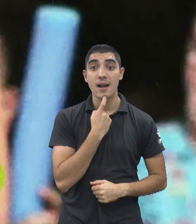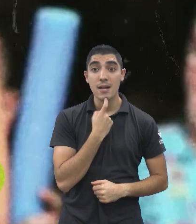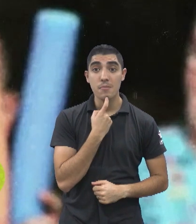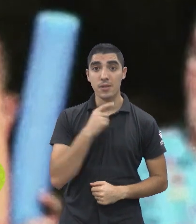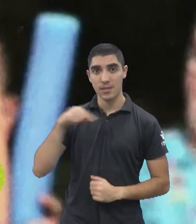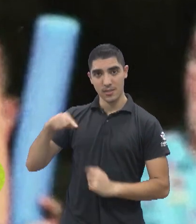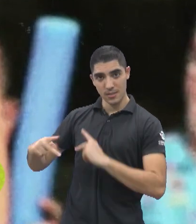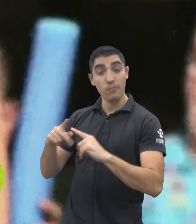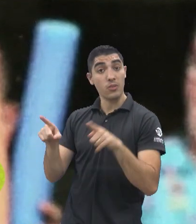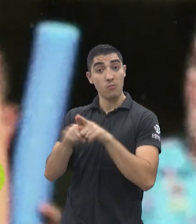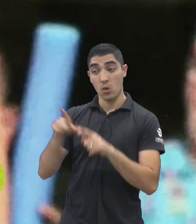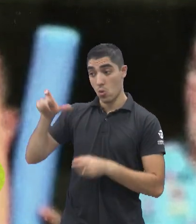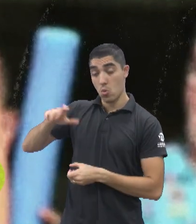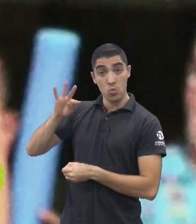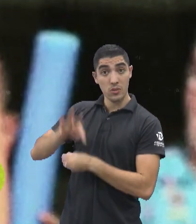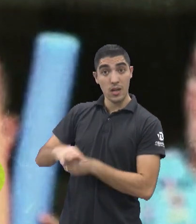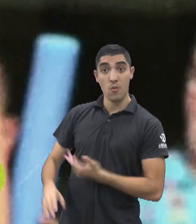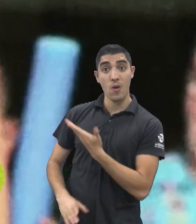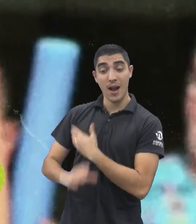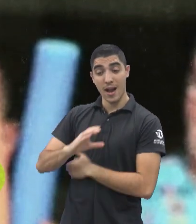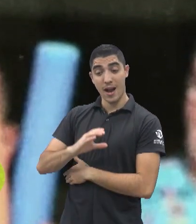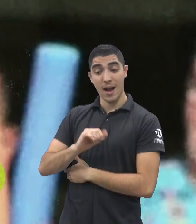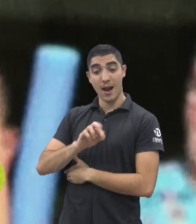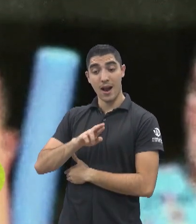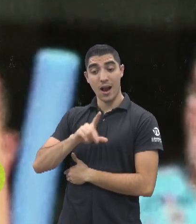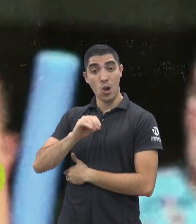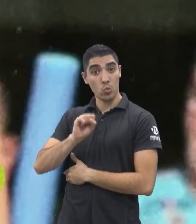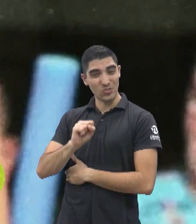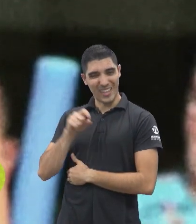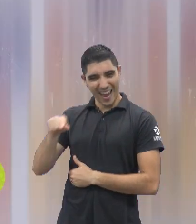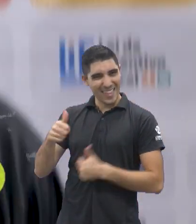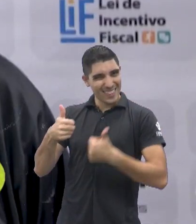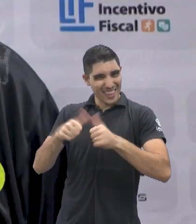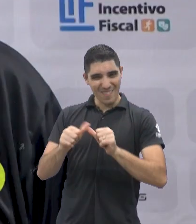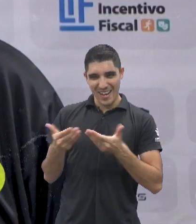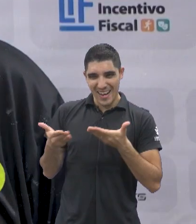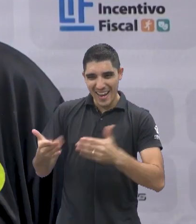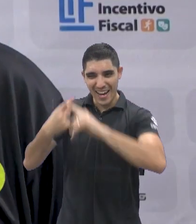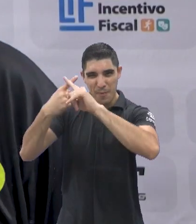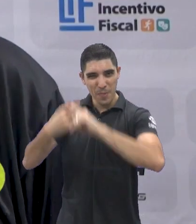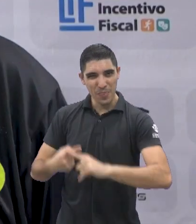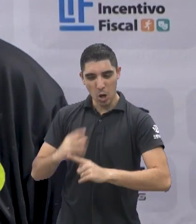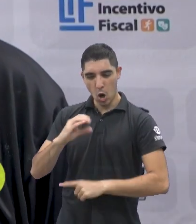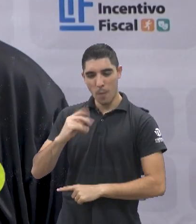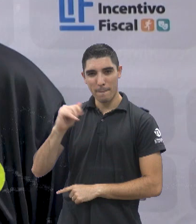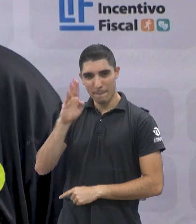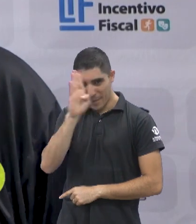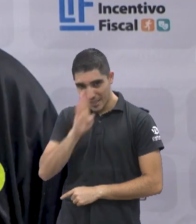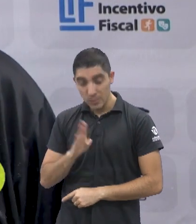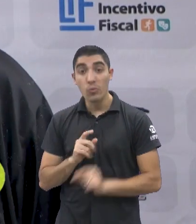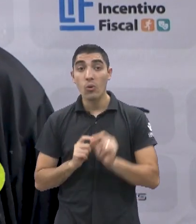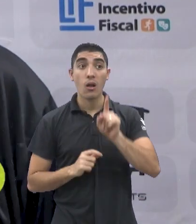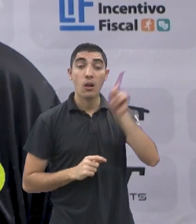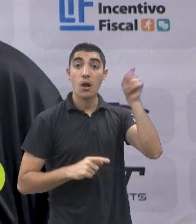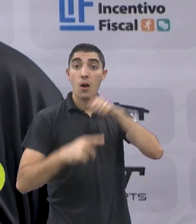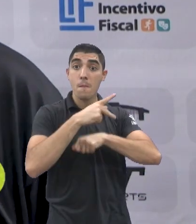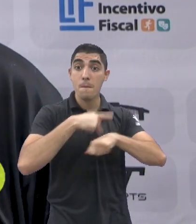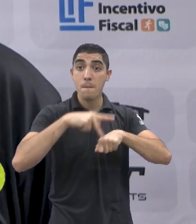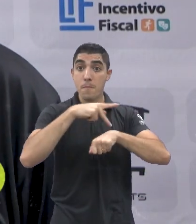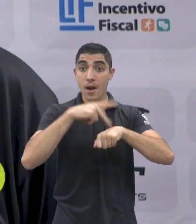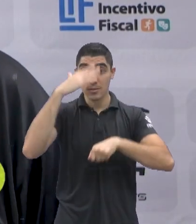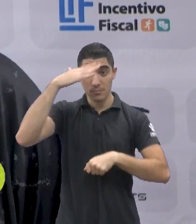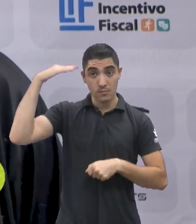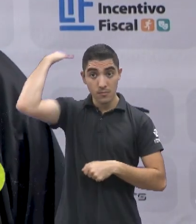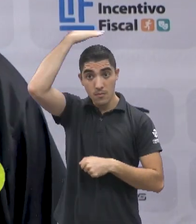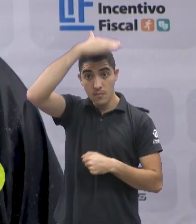voltaram para o técnico Carlos Schwanck, que justamente nesse período recebeu e aceitou um convite para dirigir a seleção